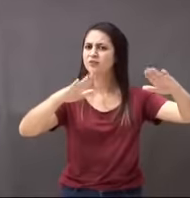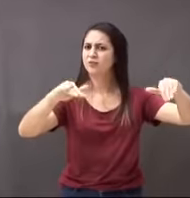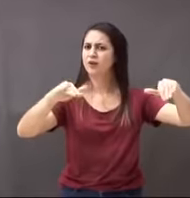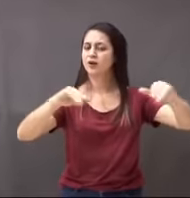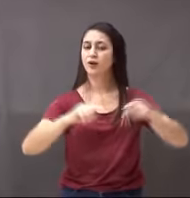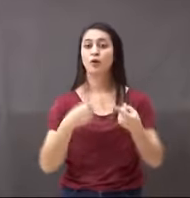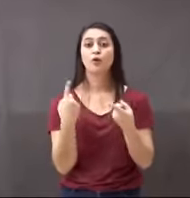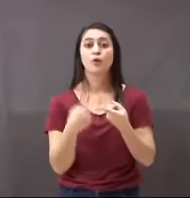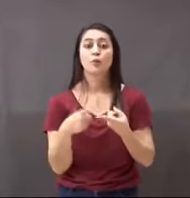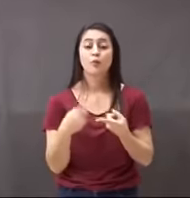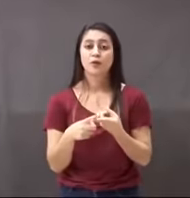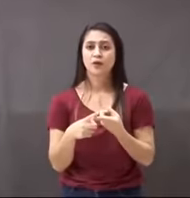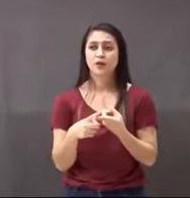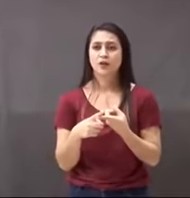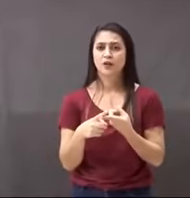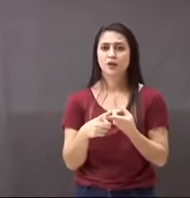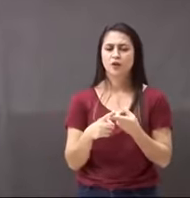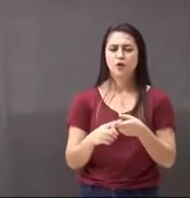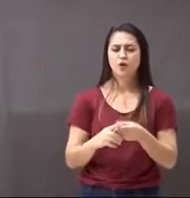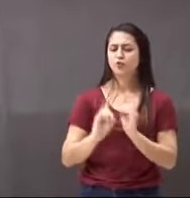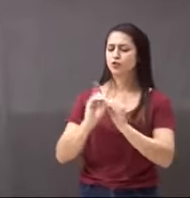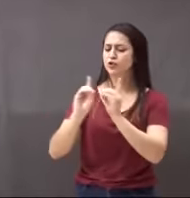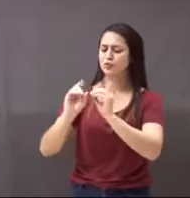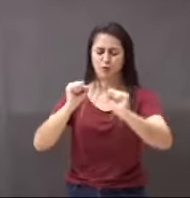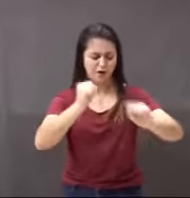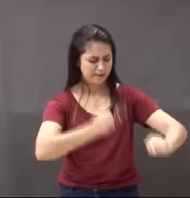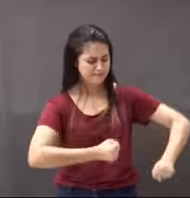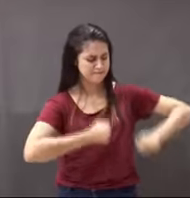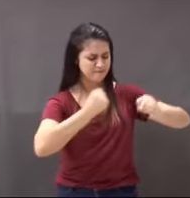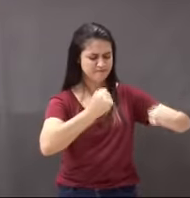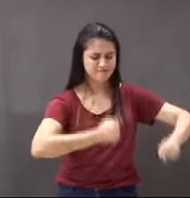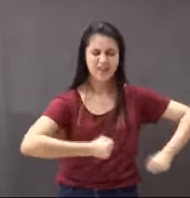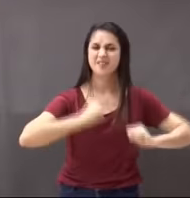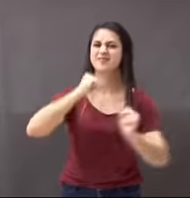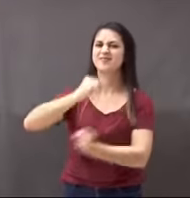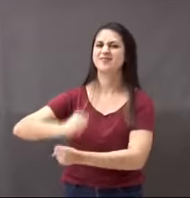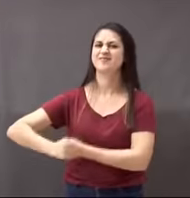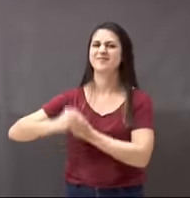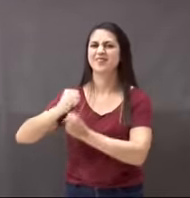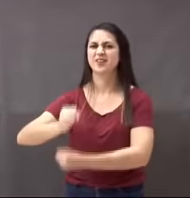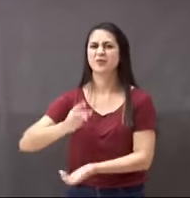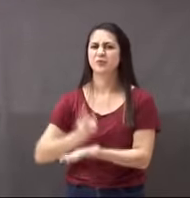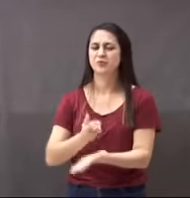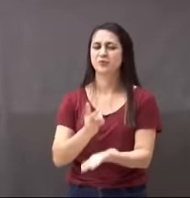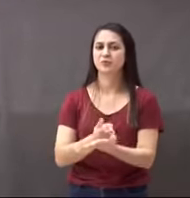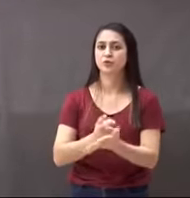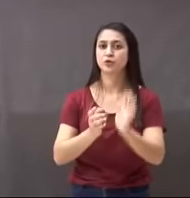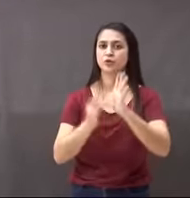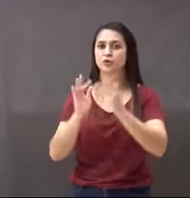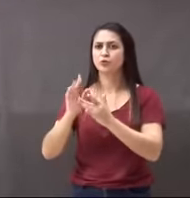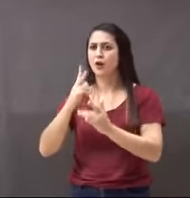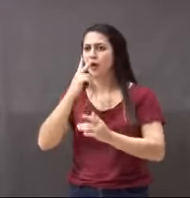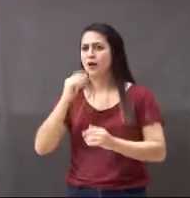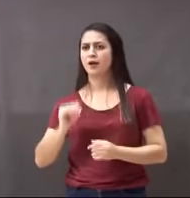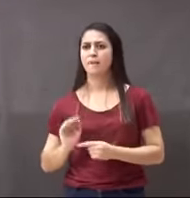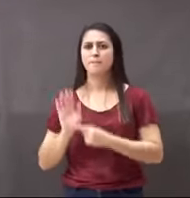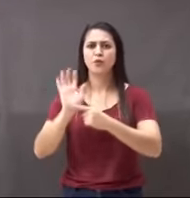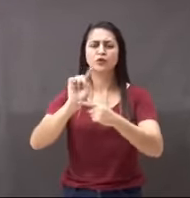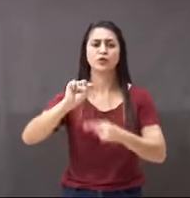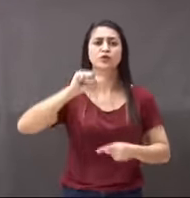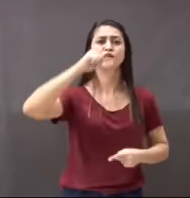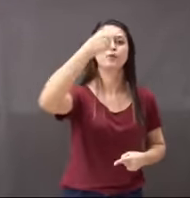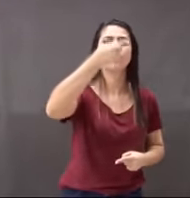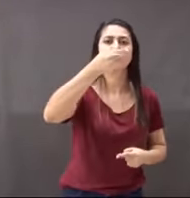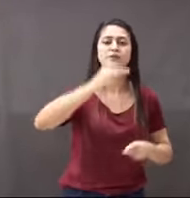Só porque os discípulos não pararam de remar, Jesus, que só ia aparecer do outro lado, aparece no meio